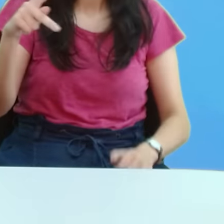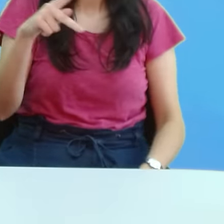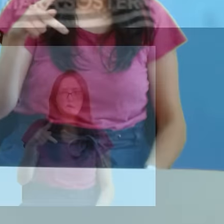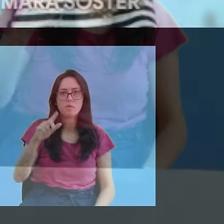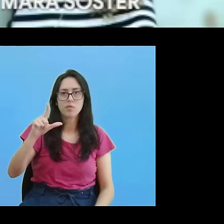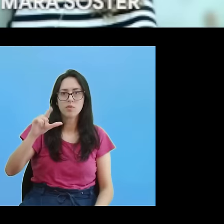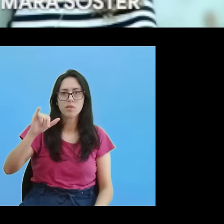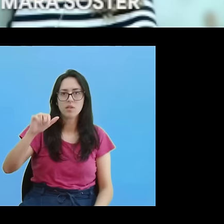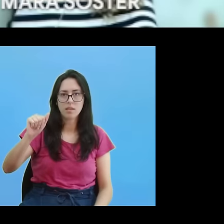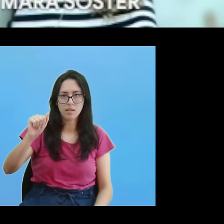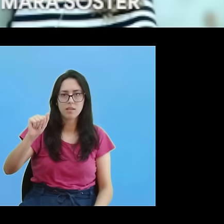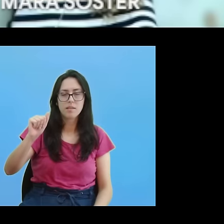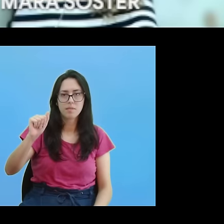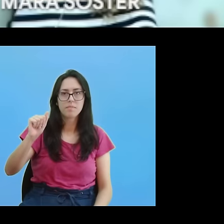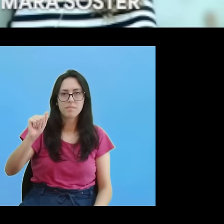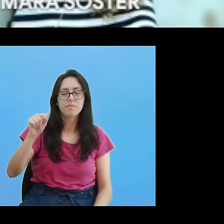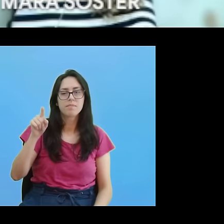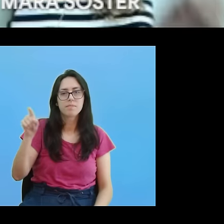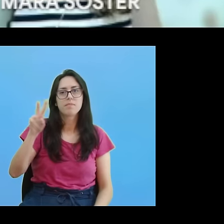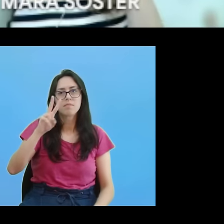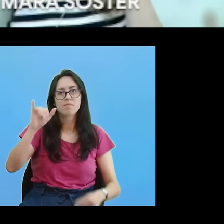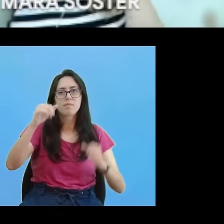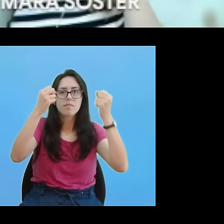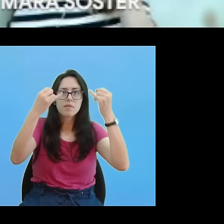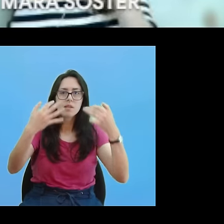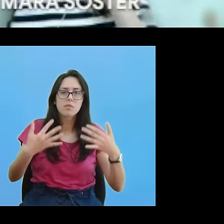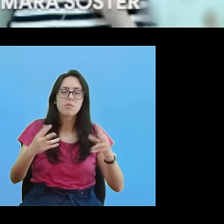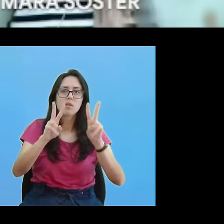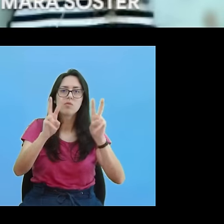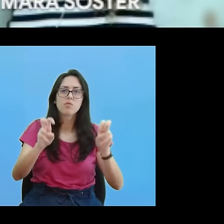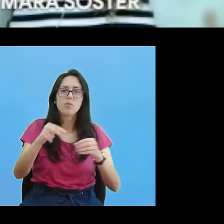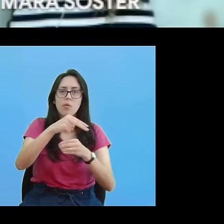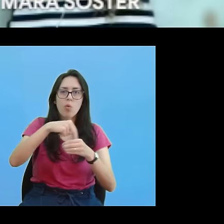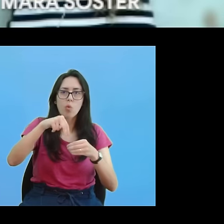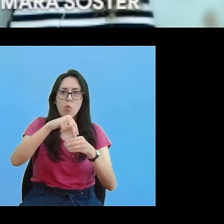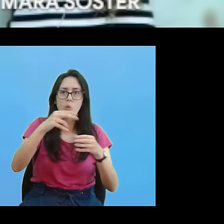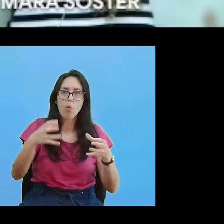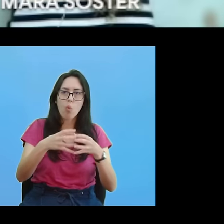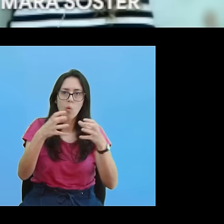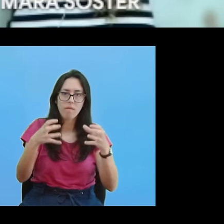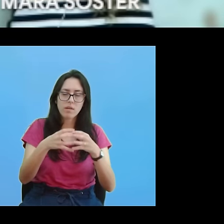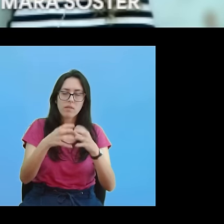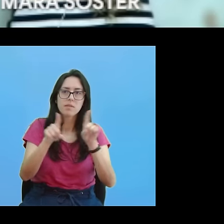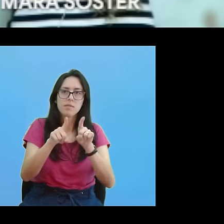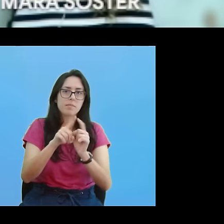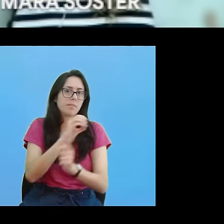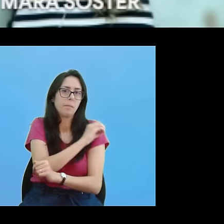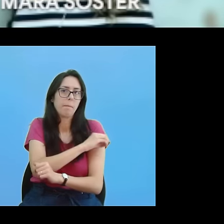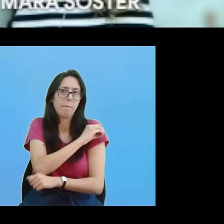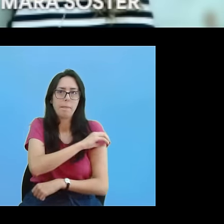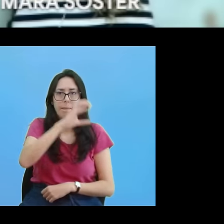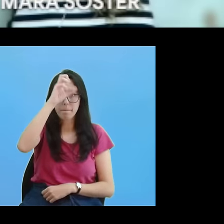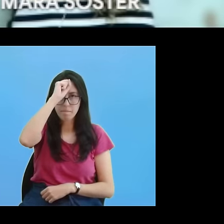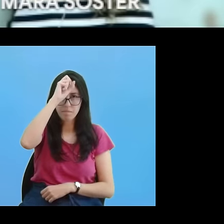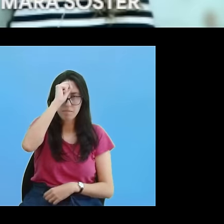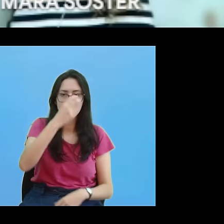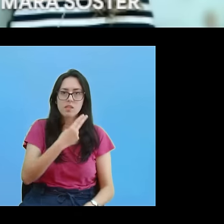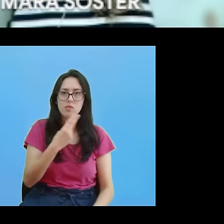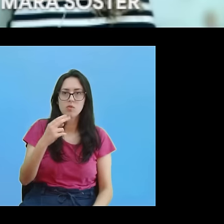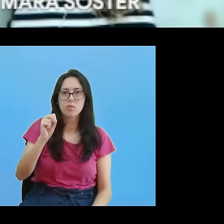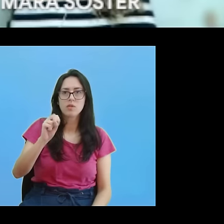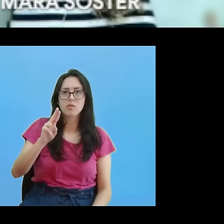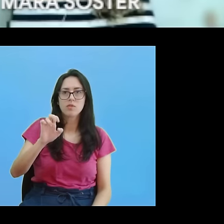Mara Soster, a qual vai trabalhar o núcleo de convivência e as oficinas de aprendizagem. Meu nome é